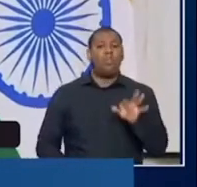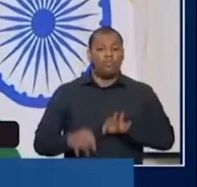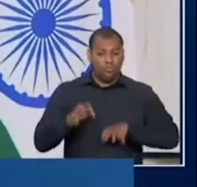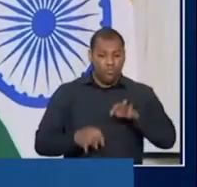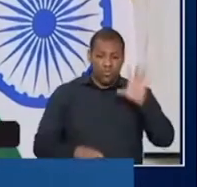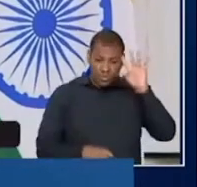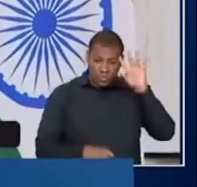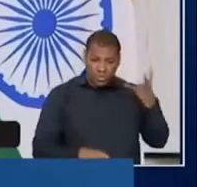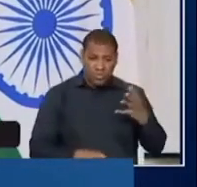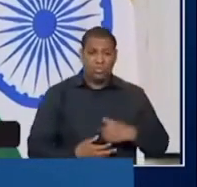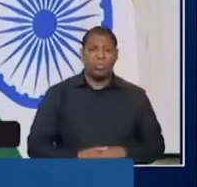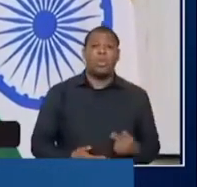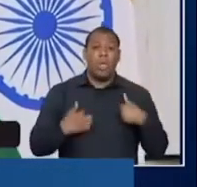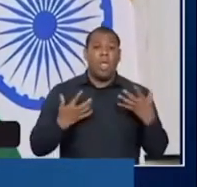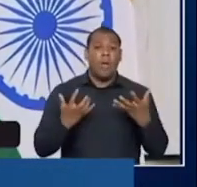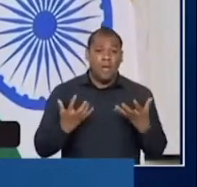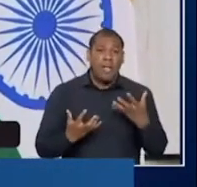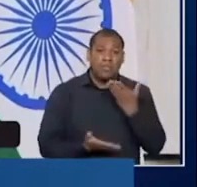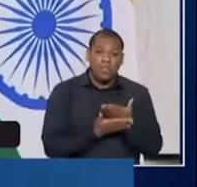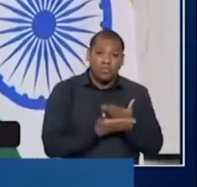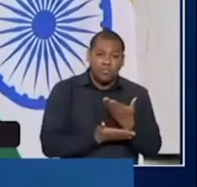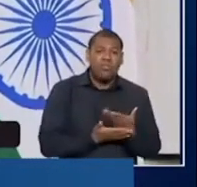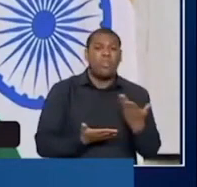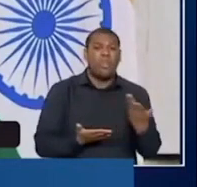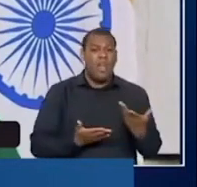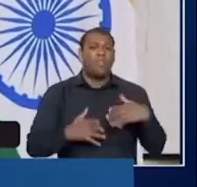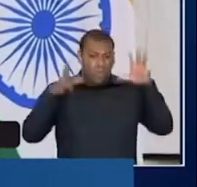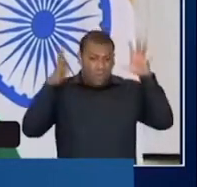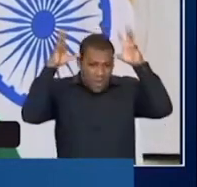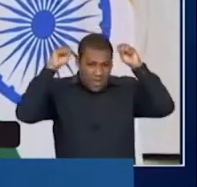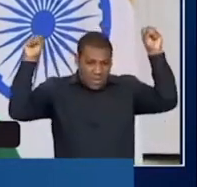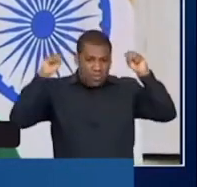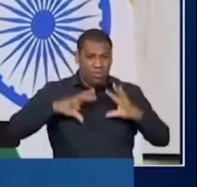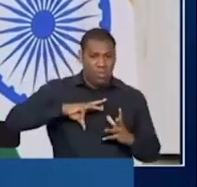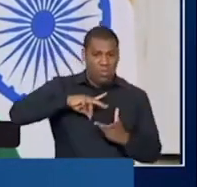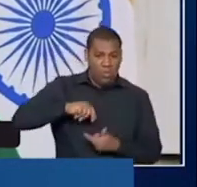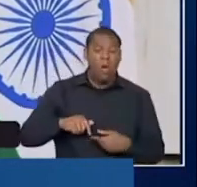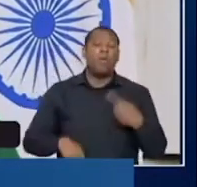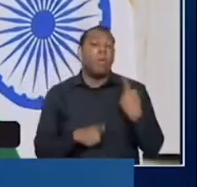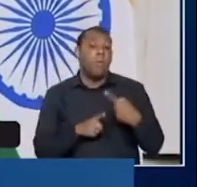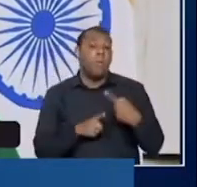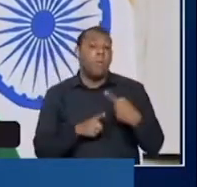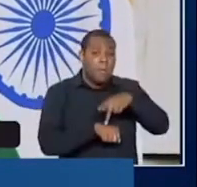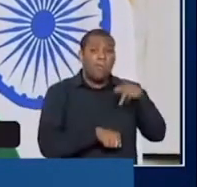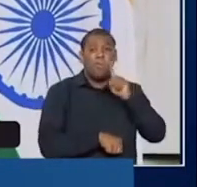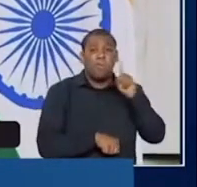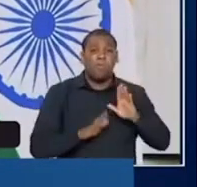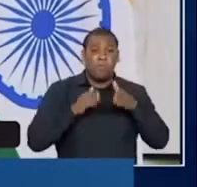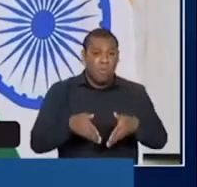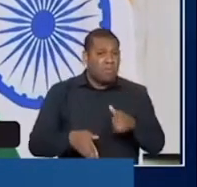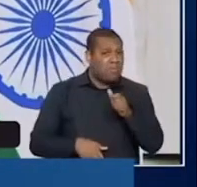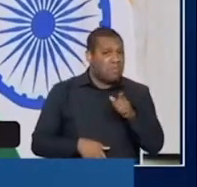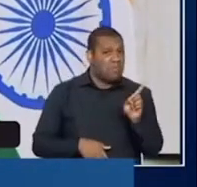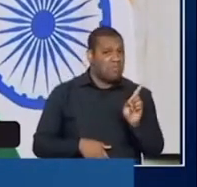questão aí diplomática nesse um ano até que o Brasil seja a sede desse evento do G20 no final do ano que